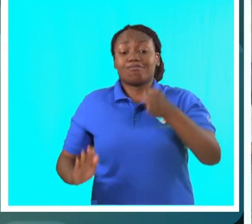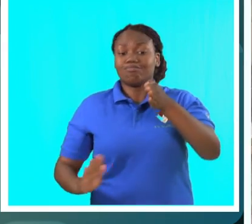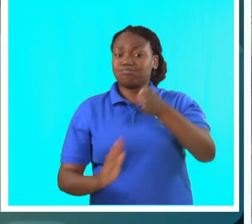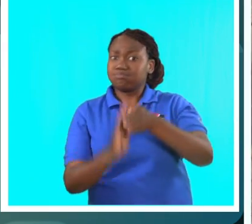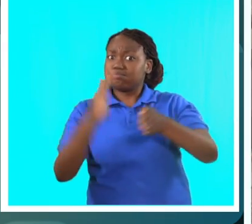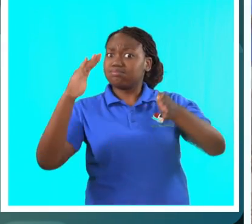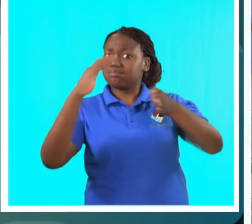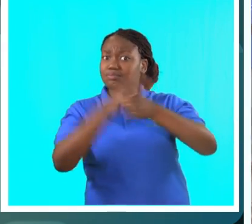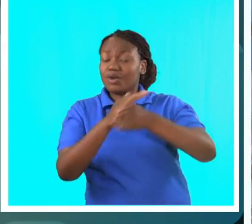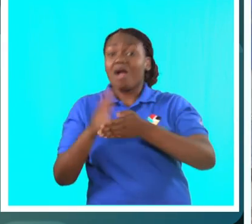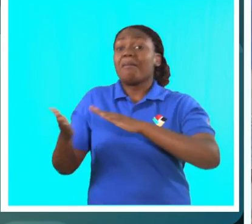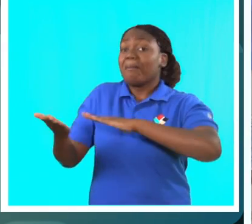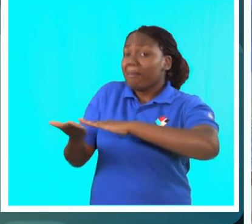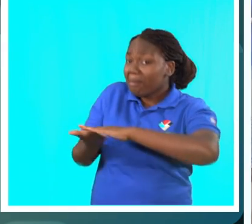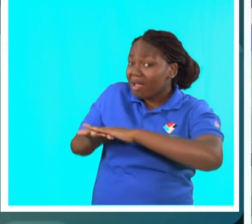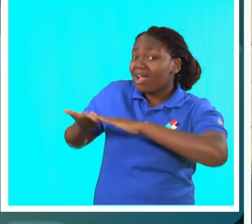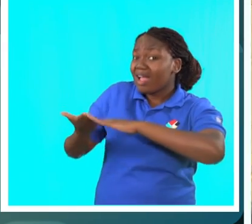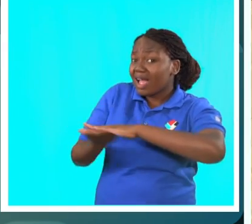principal